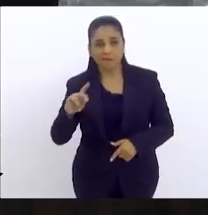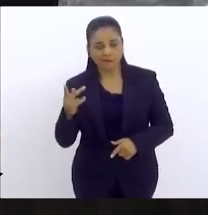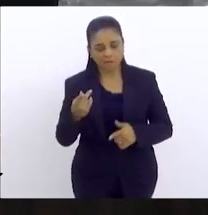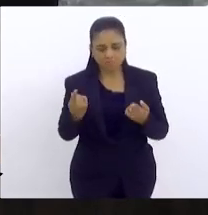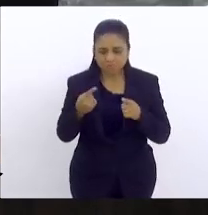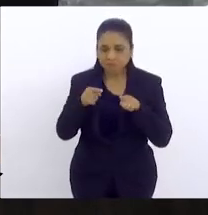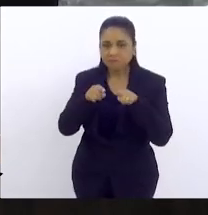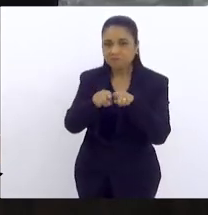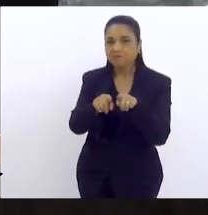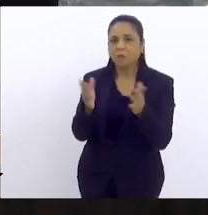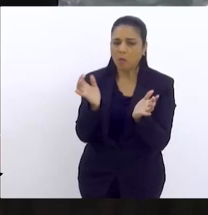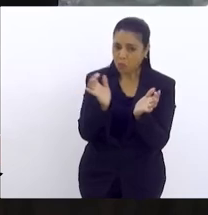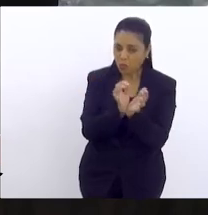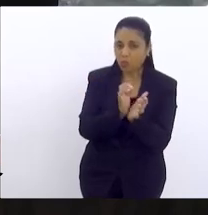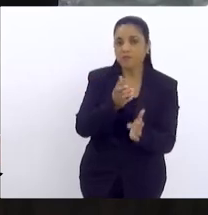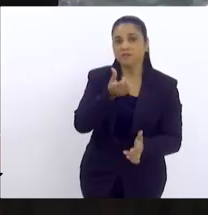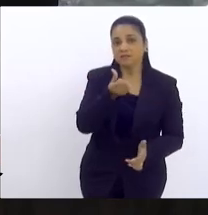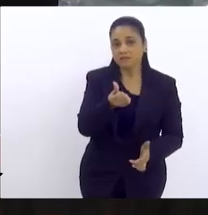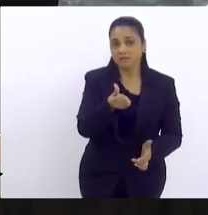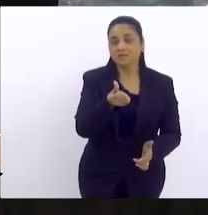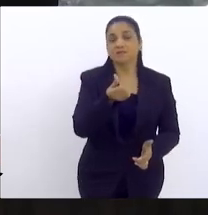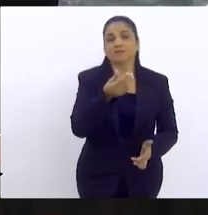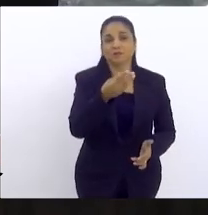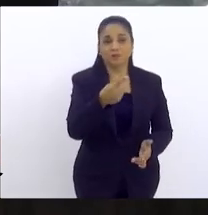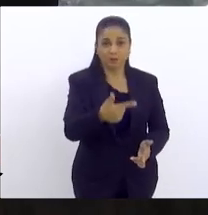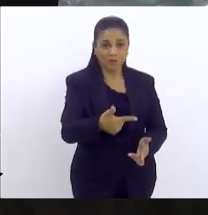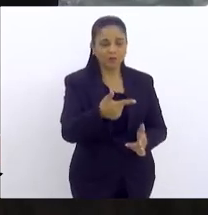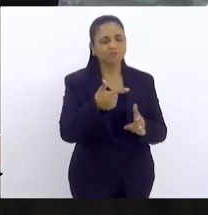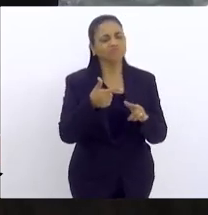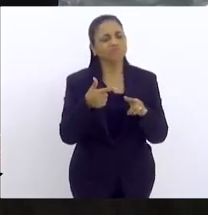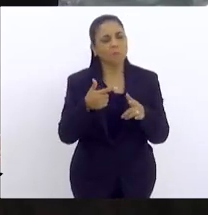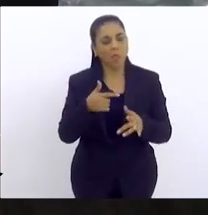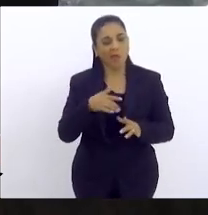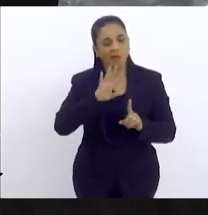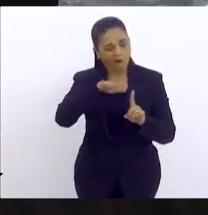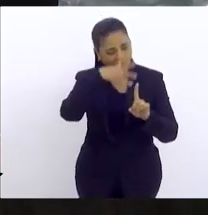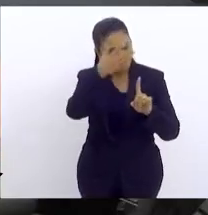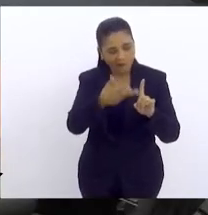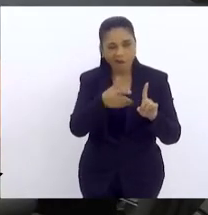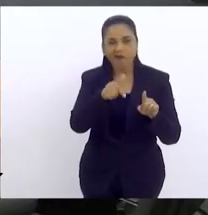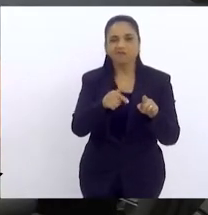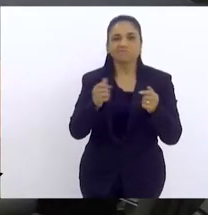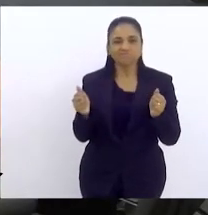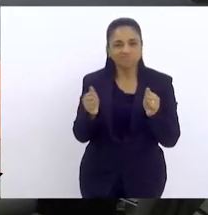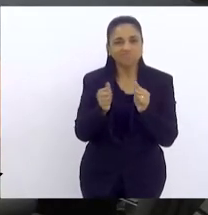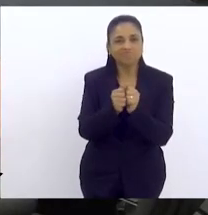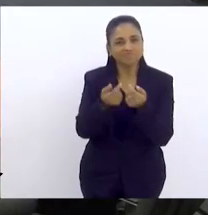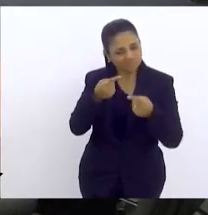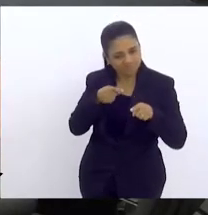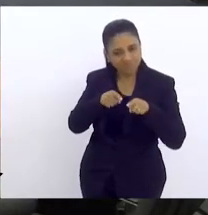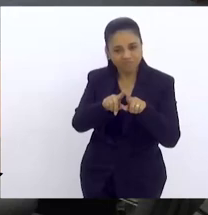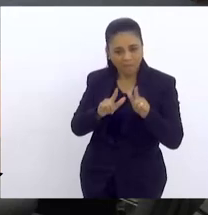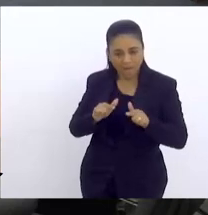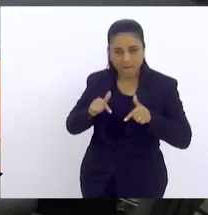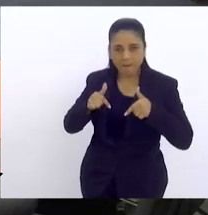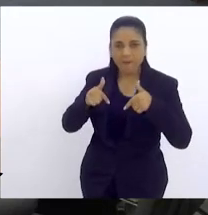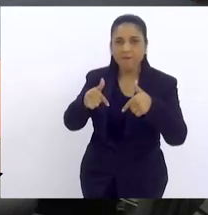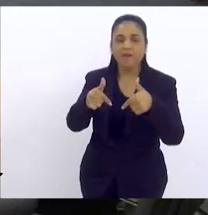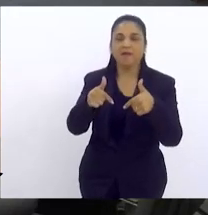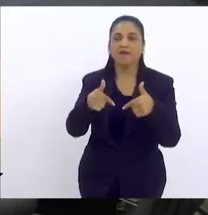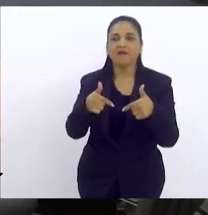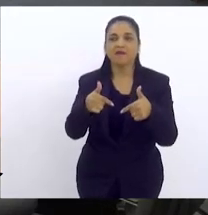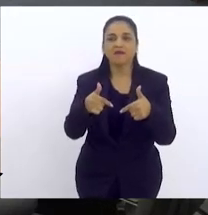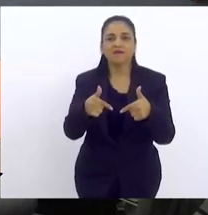72 também então para mim uma honra tá umbreando como vossa excelência Já vi que também é bom é do front vai para guerra eu tenho certeza